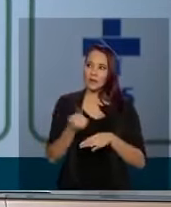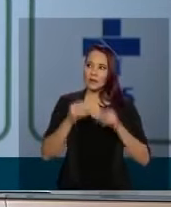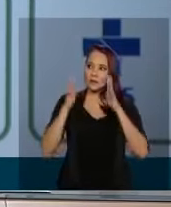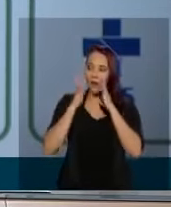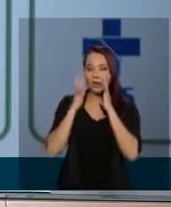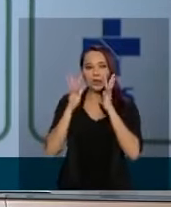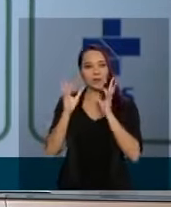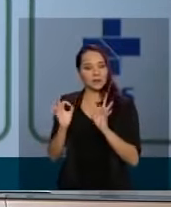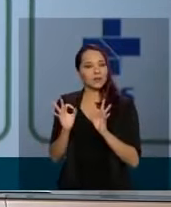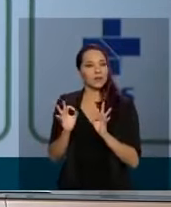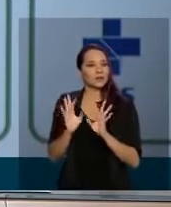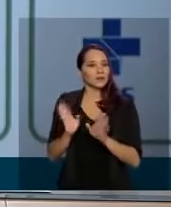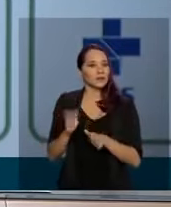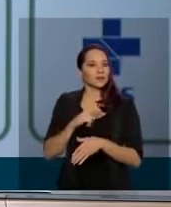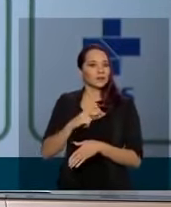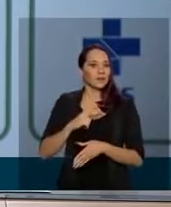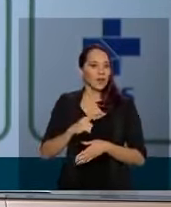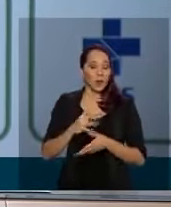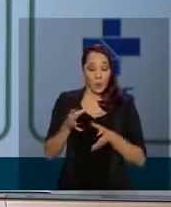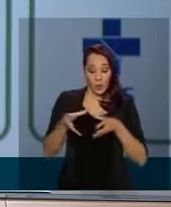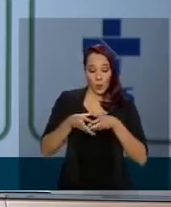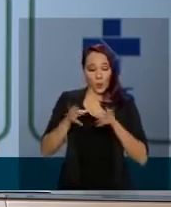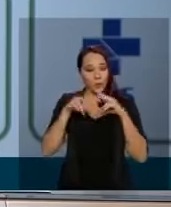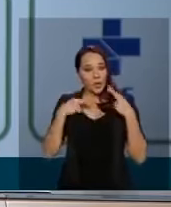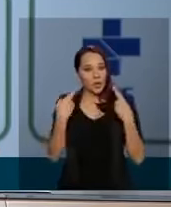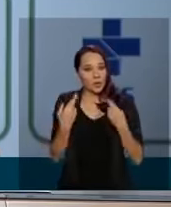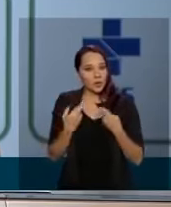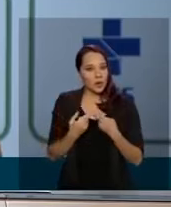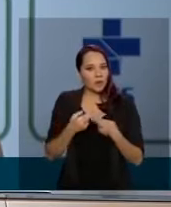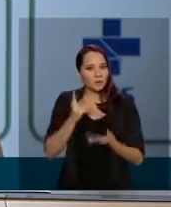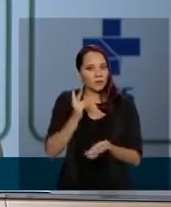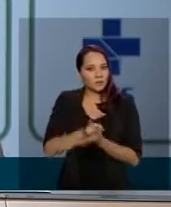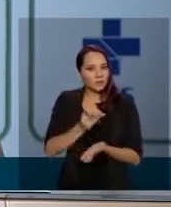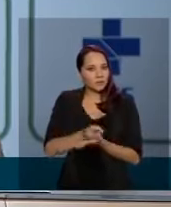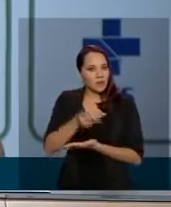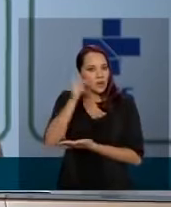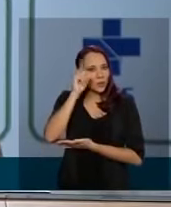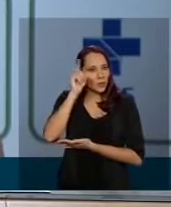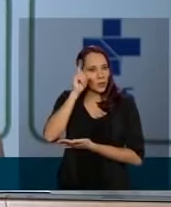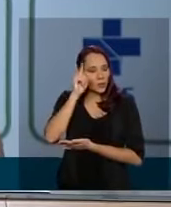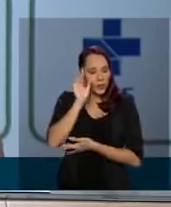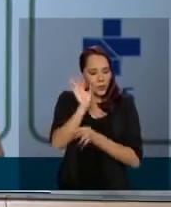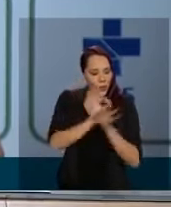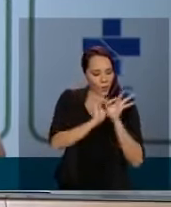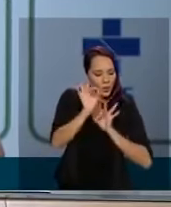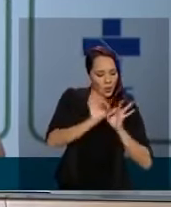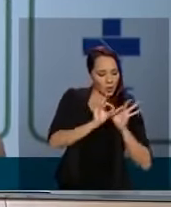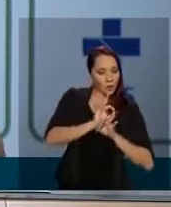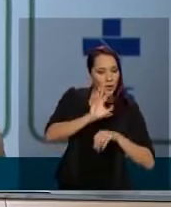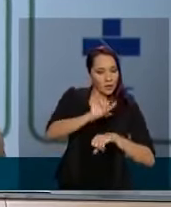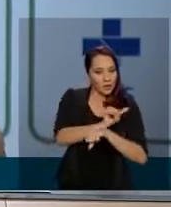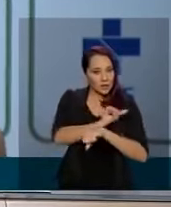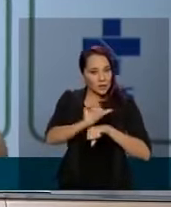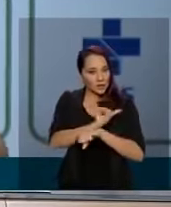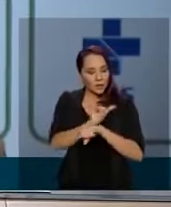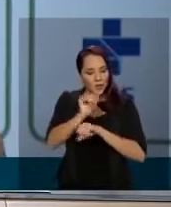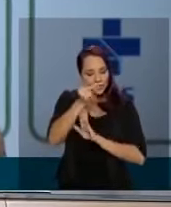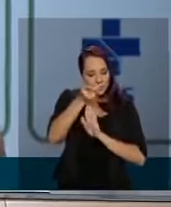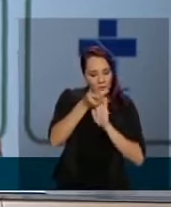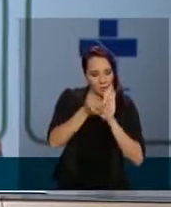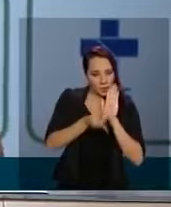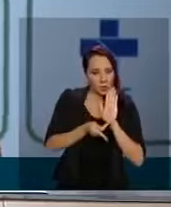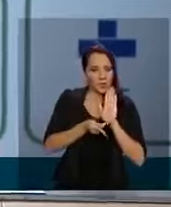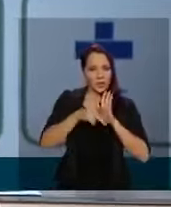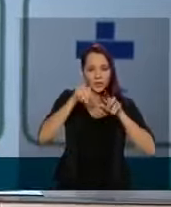a nossa equipe já está em reunião constante para montarmos uma estratégia de planejamento,